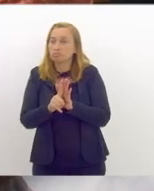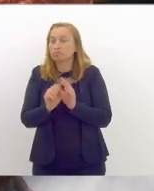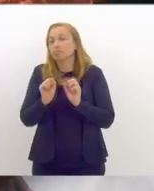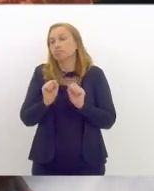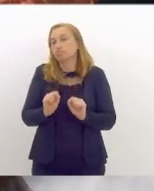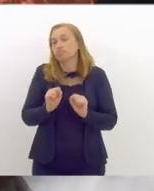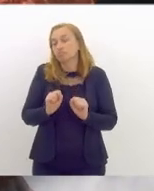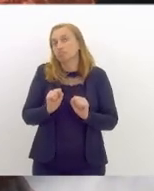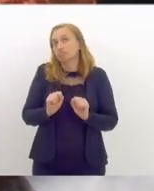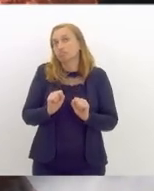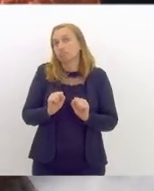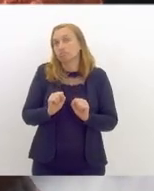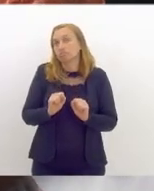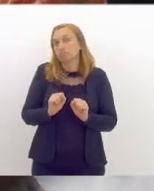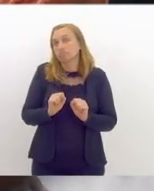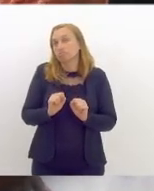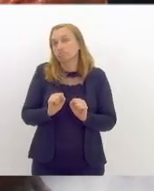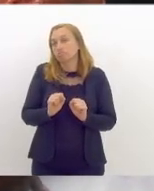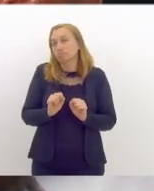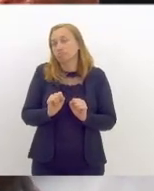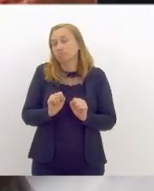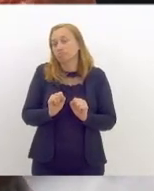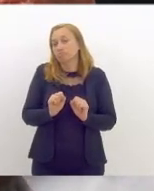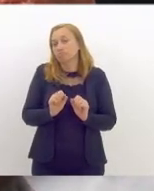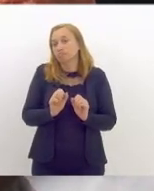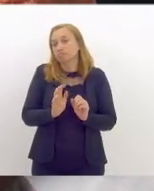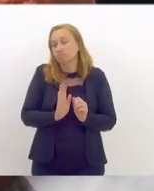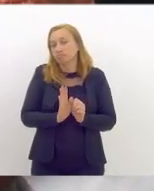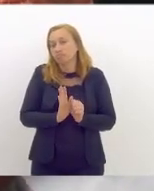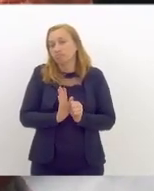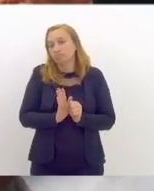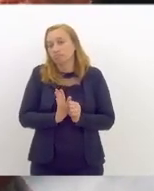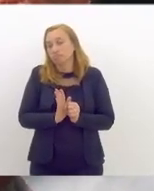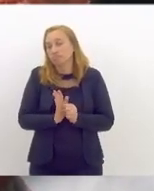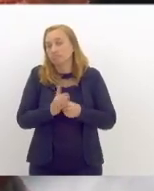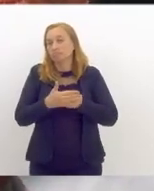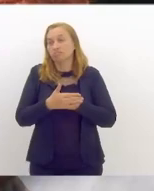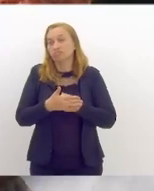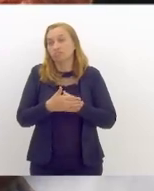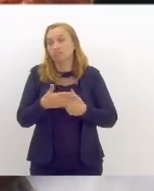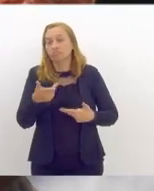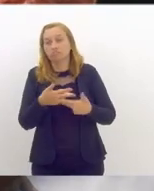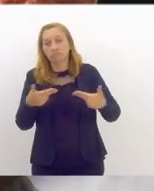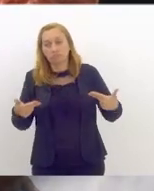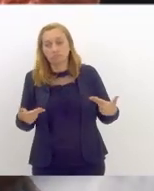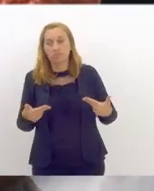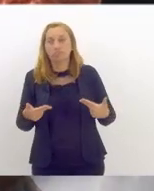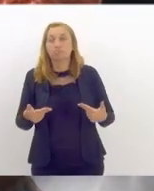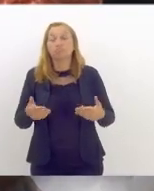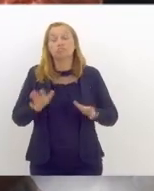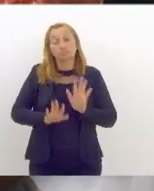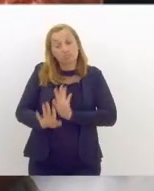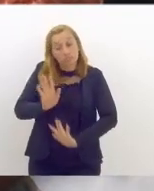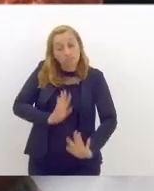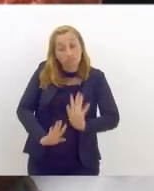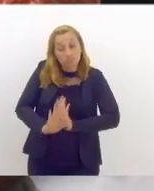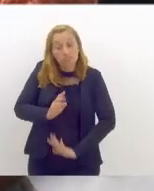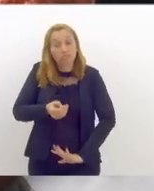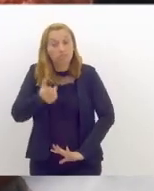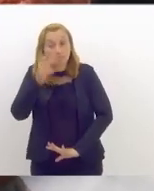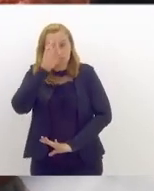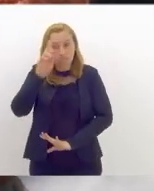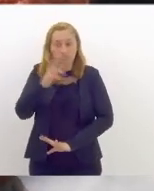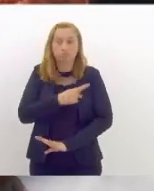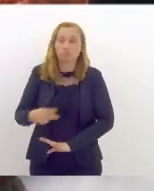eu diria botar panos quentes em situações é anteriores então todo cuidado é pouco nesse momento Presidente